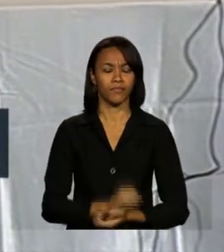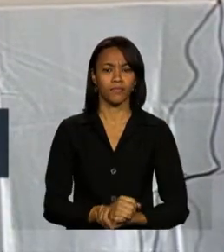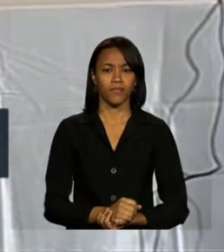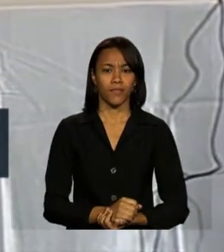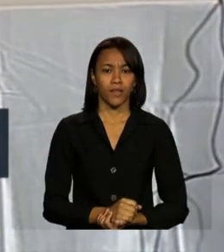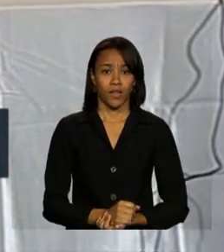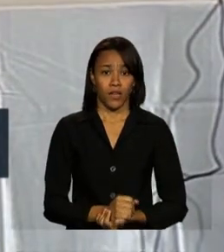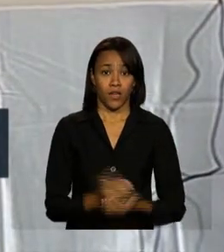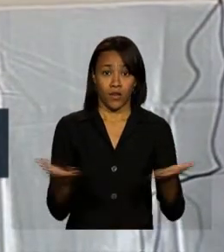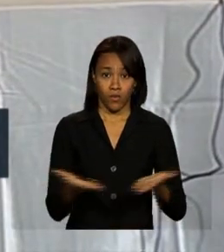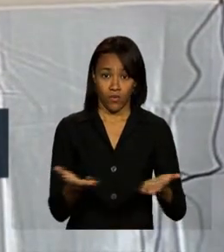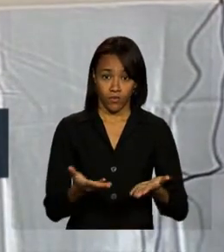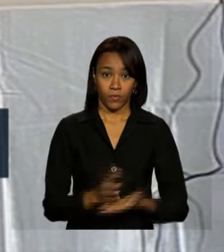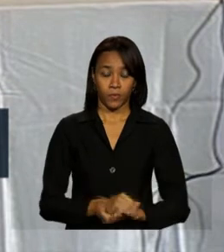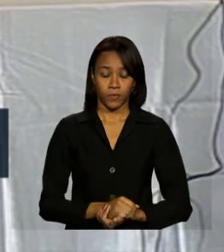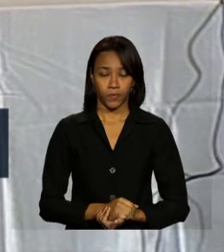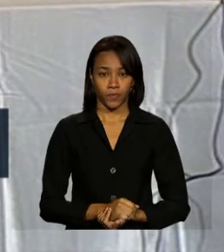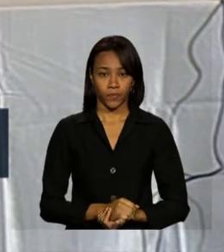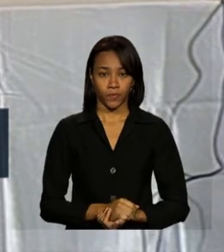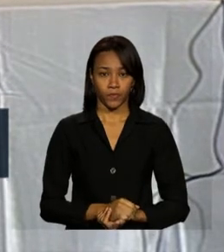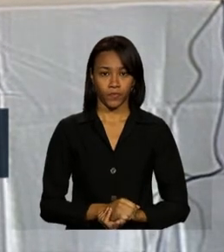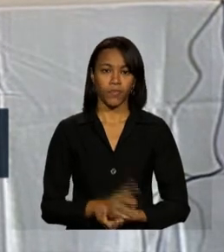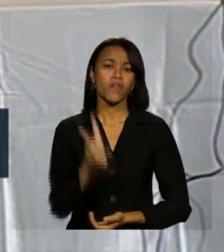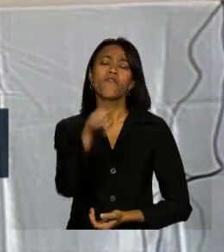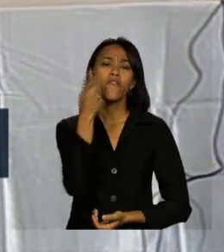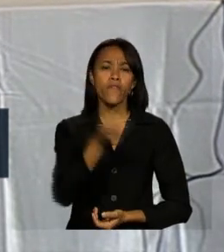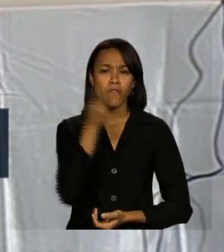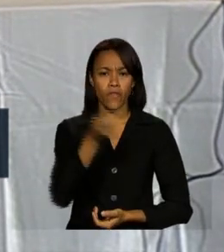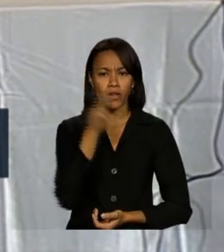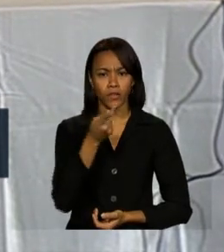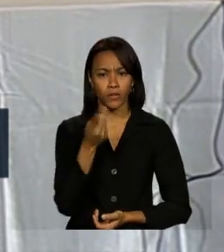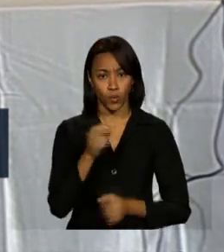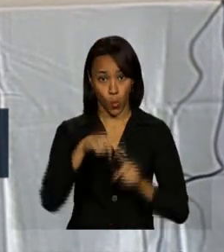Eu estive na cadeira do Bénin, falando do projeto,